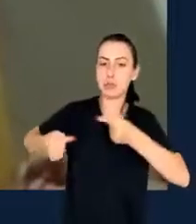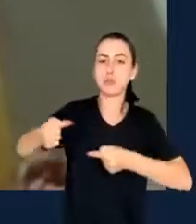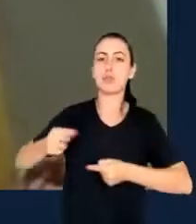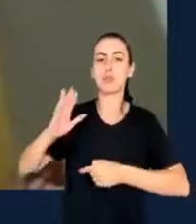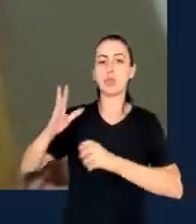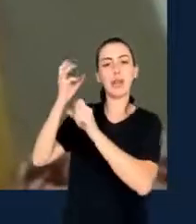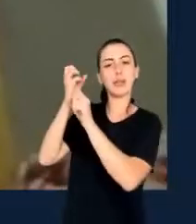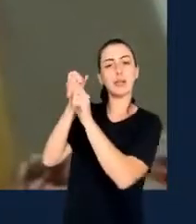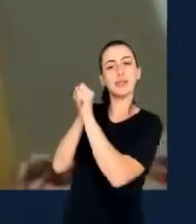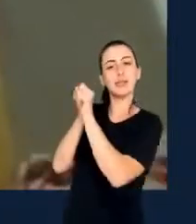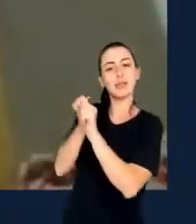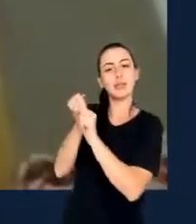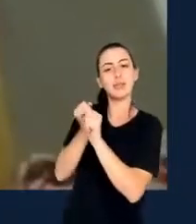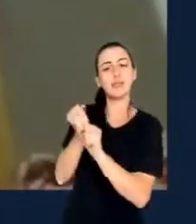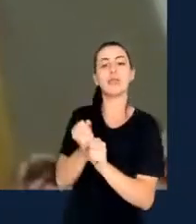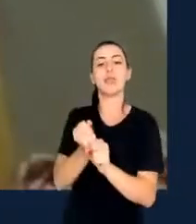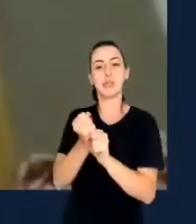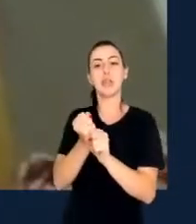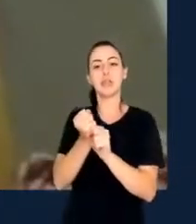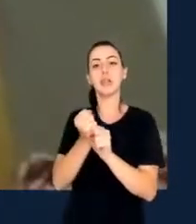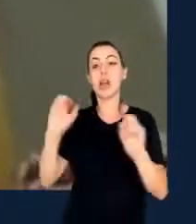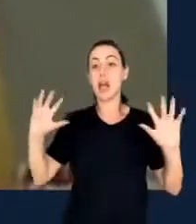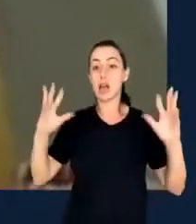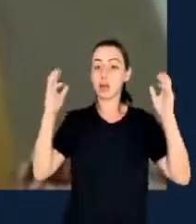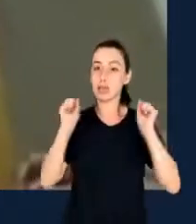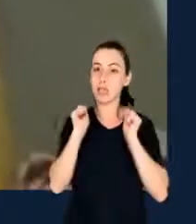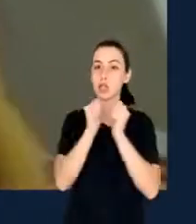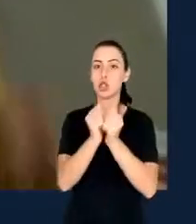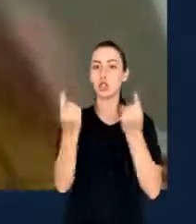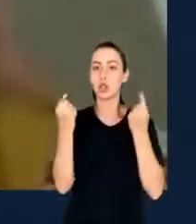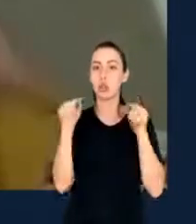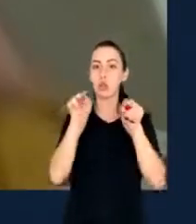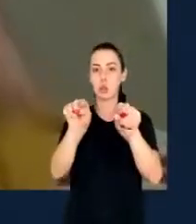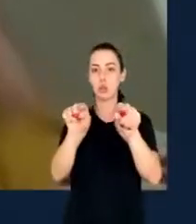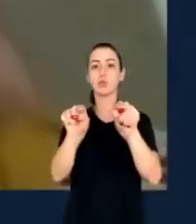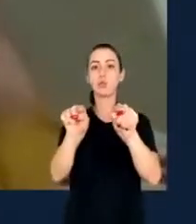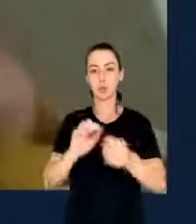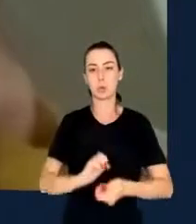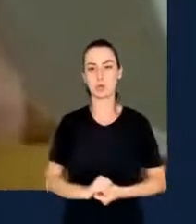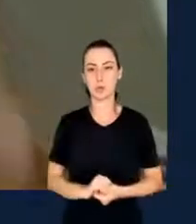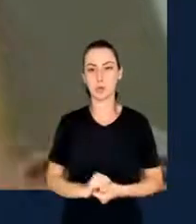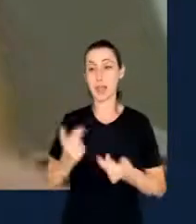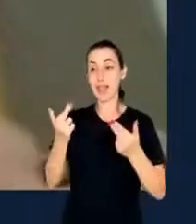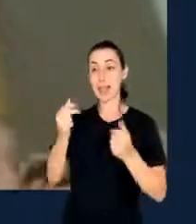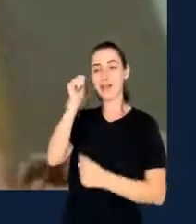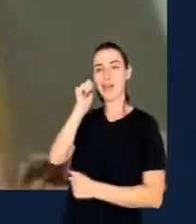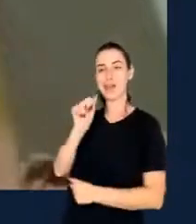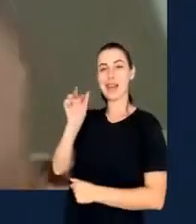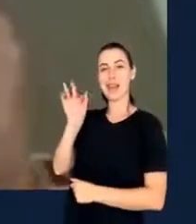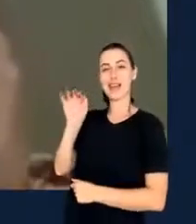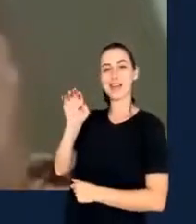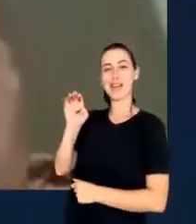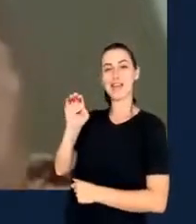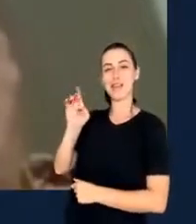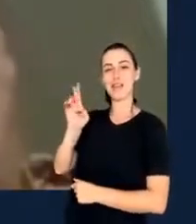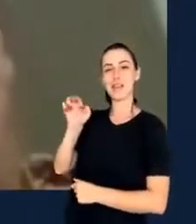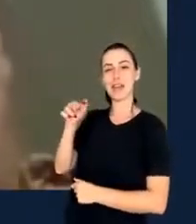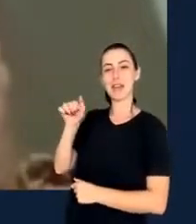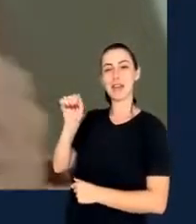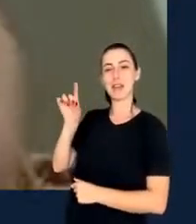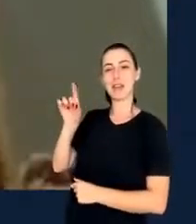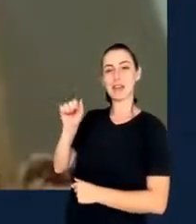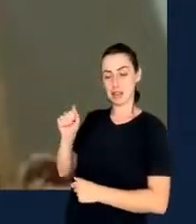acontecendo de forma paralela que como a Fernanda bem disse é elas requerem uma